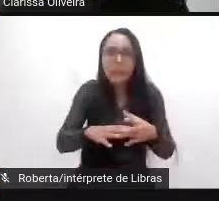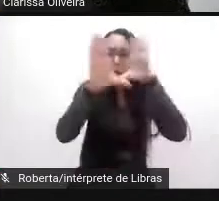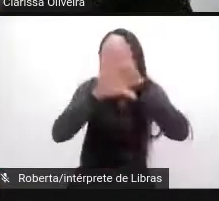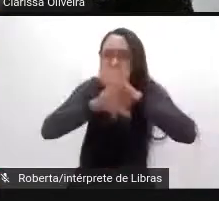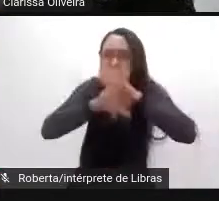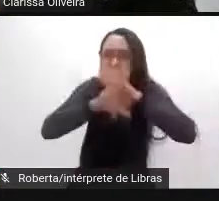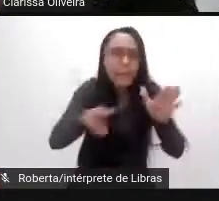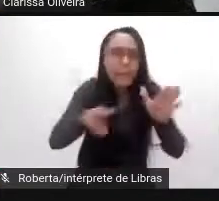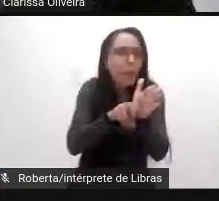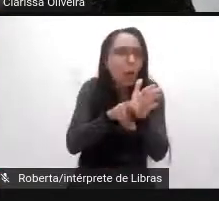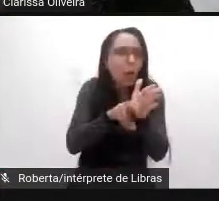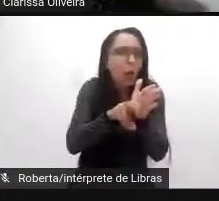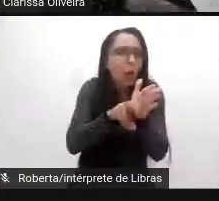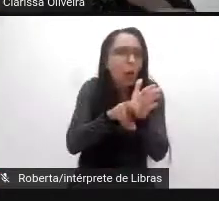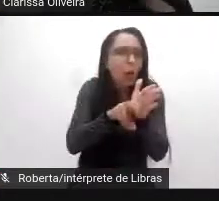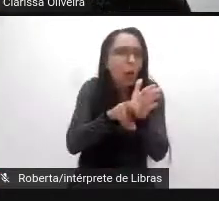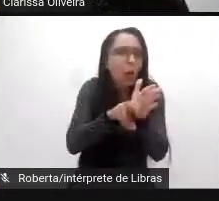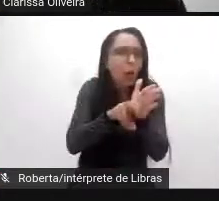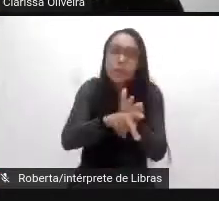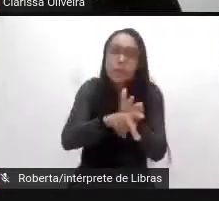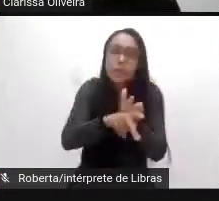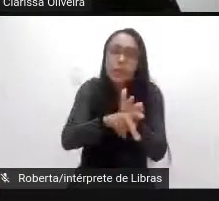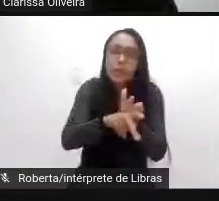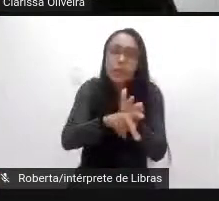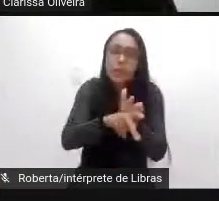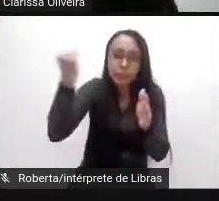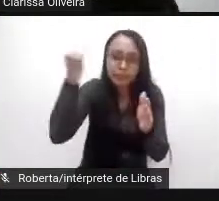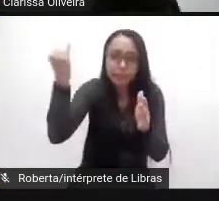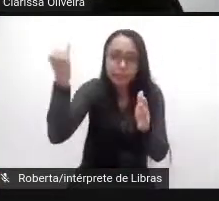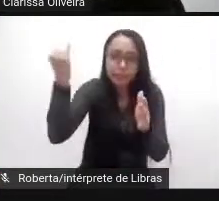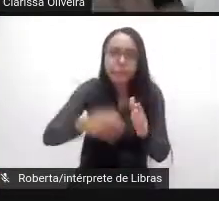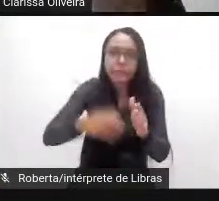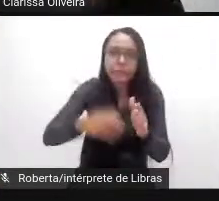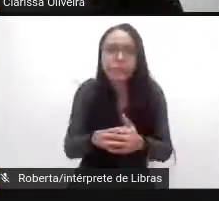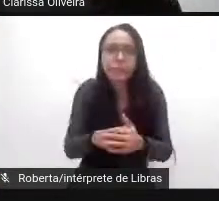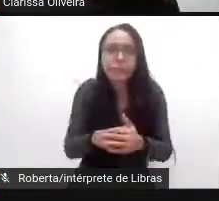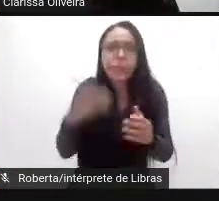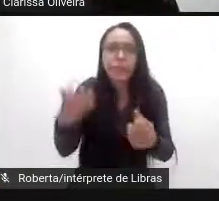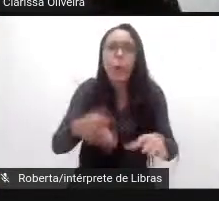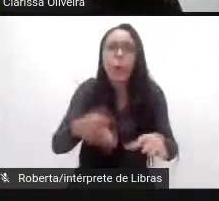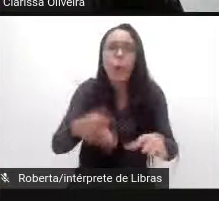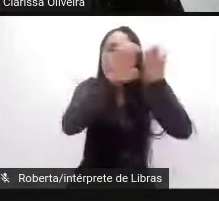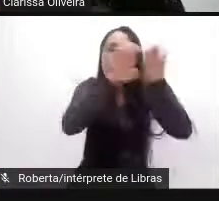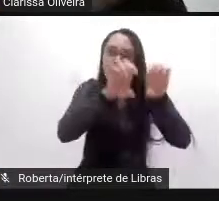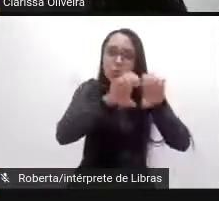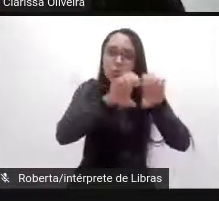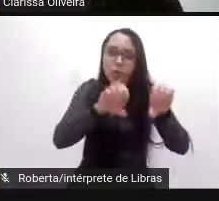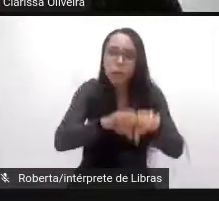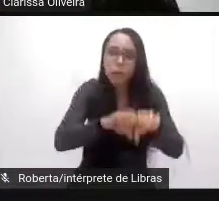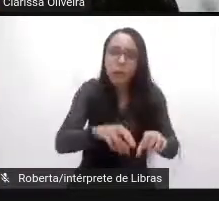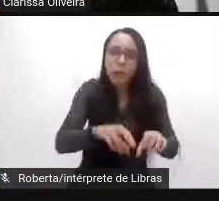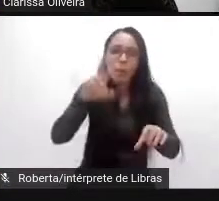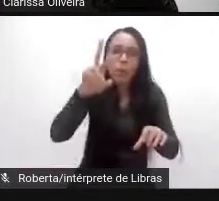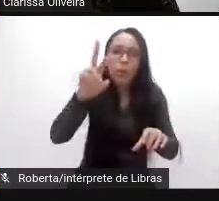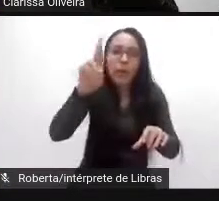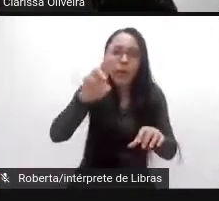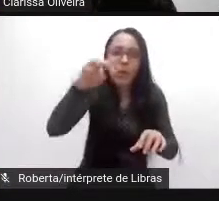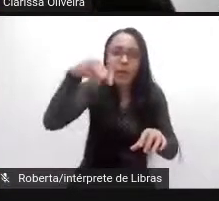O vírus nada mais é, ele tem o RNA na sua estrutura e na volta dele tem